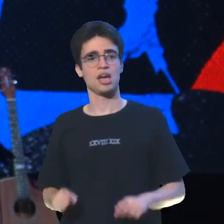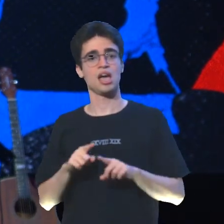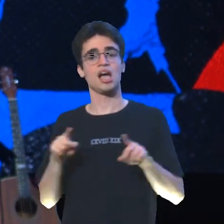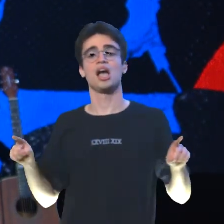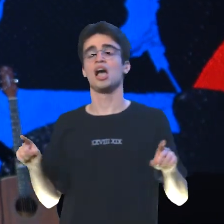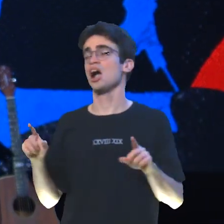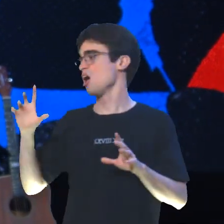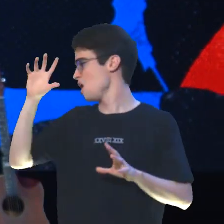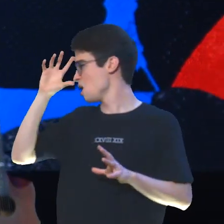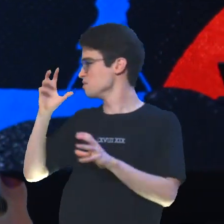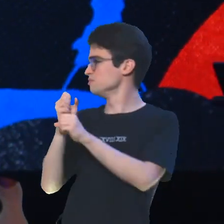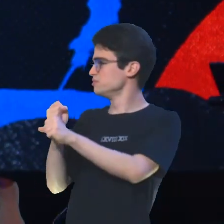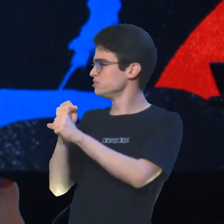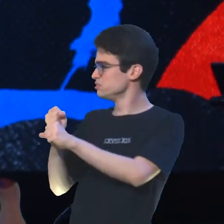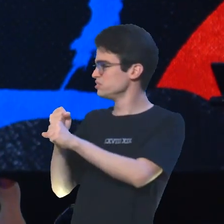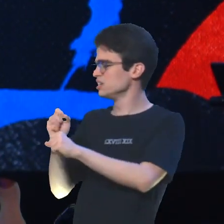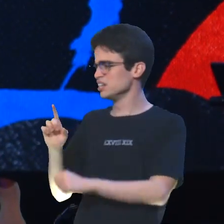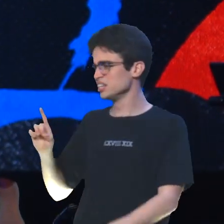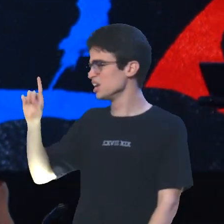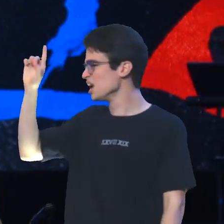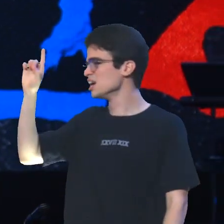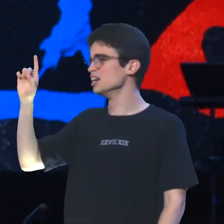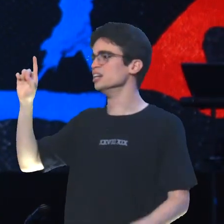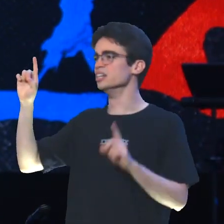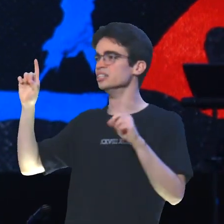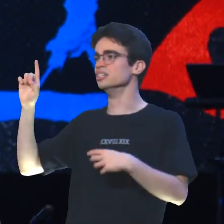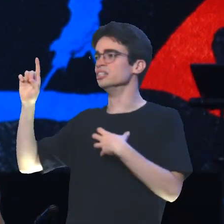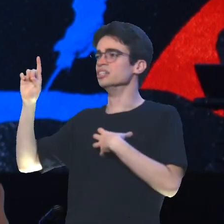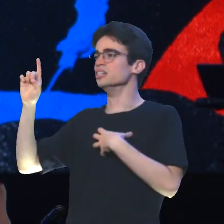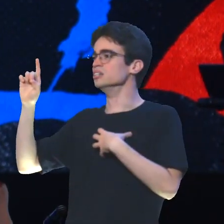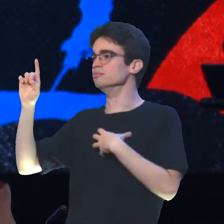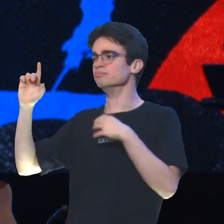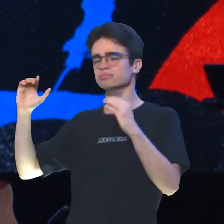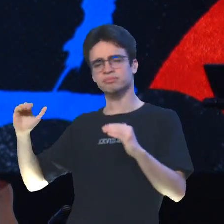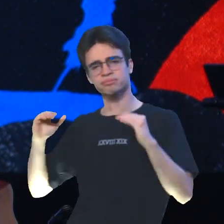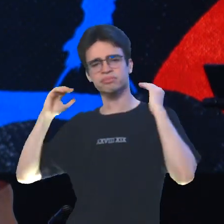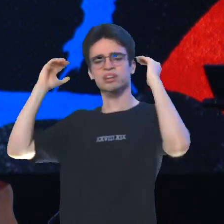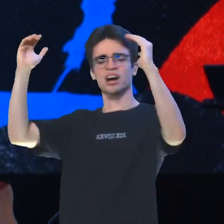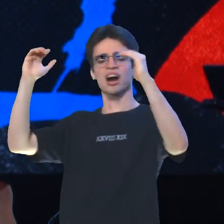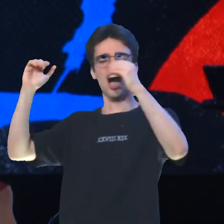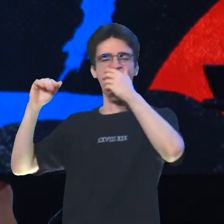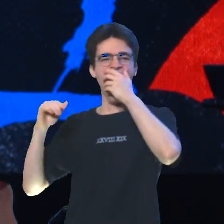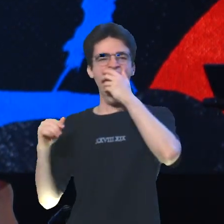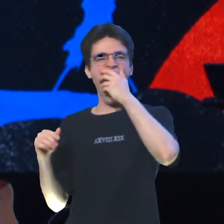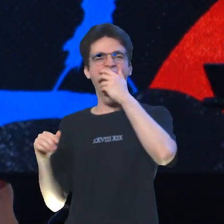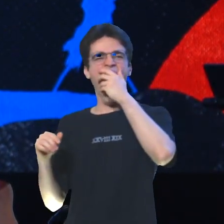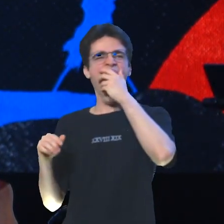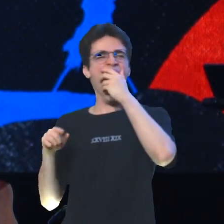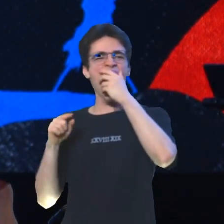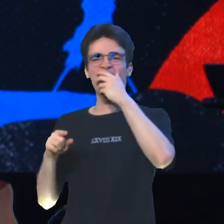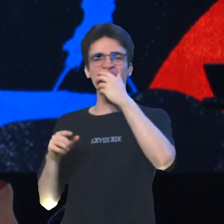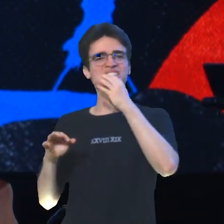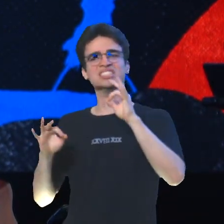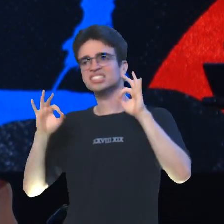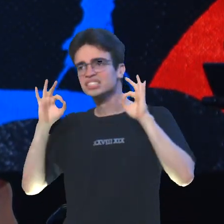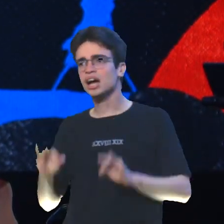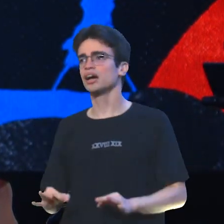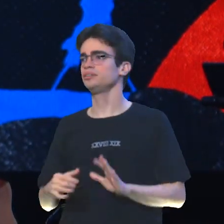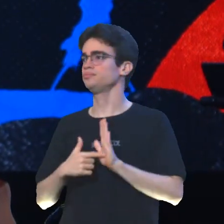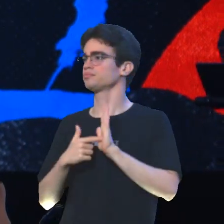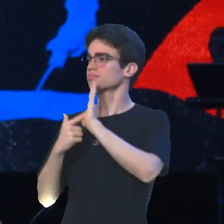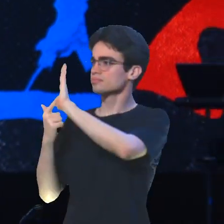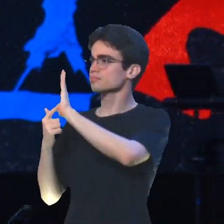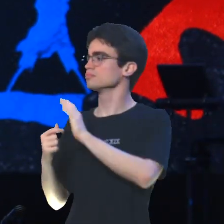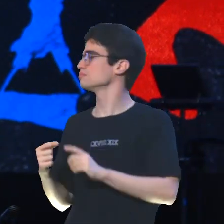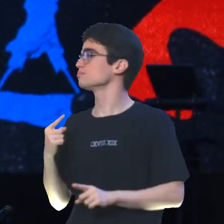em Deus de maneira tão superior, tão algo que era inegável para ele, que